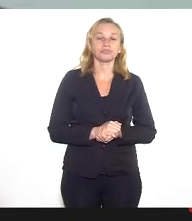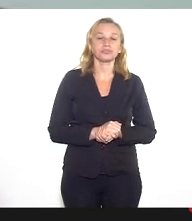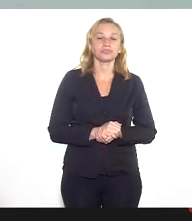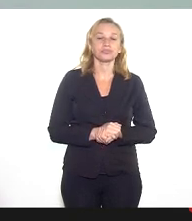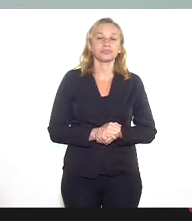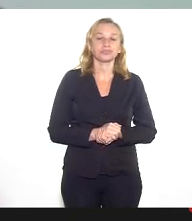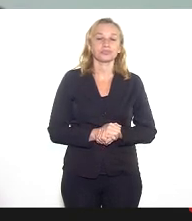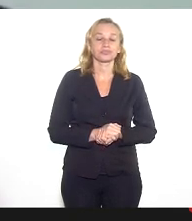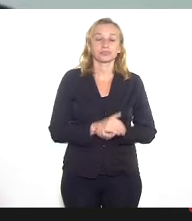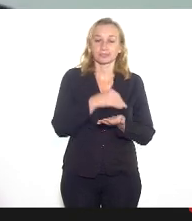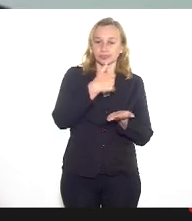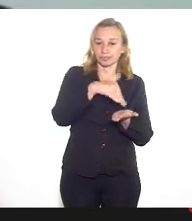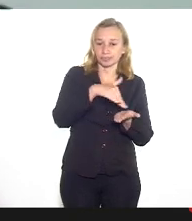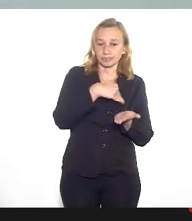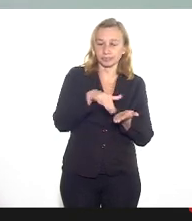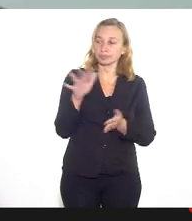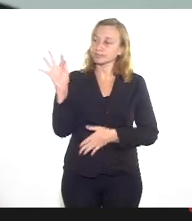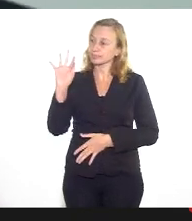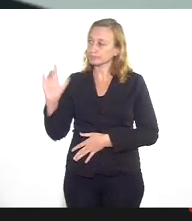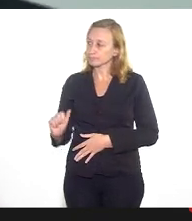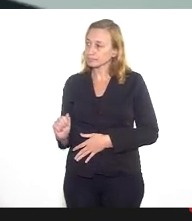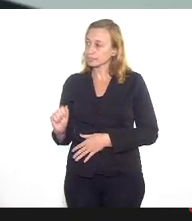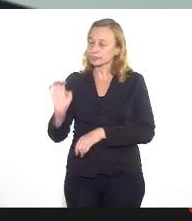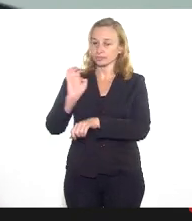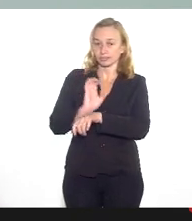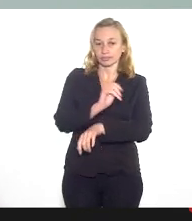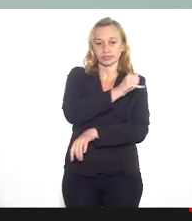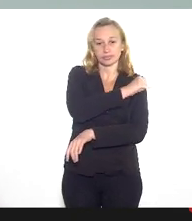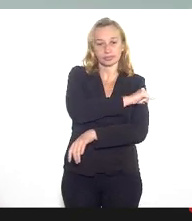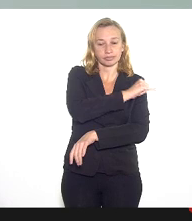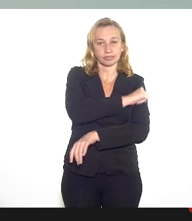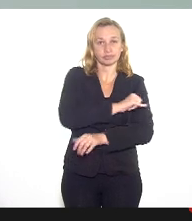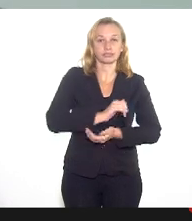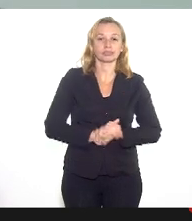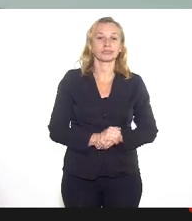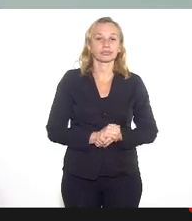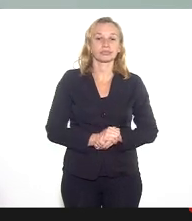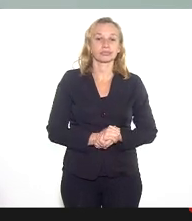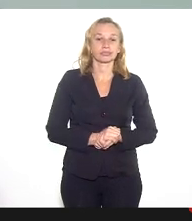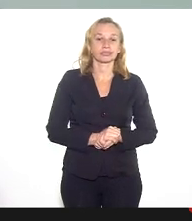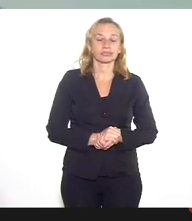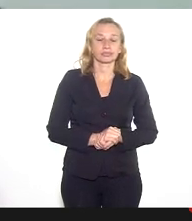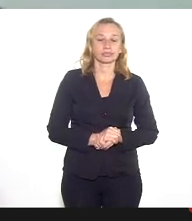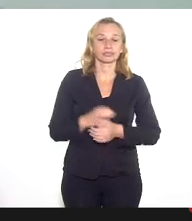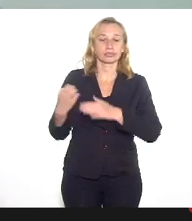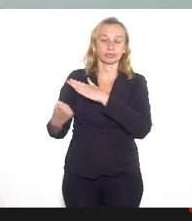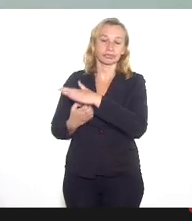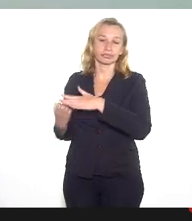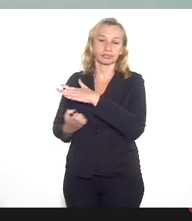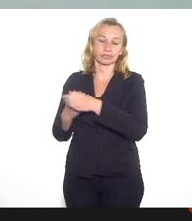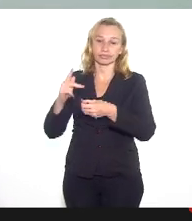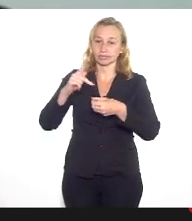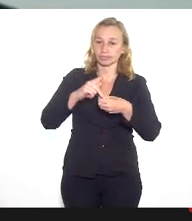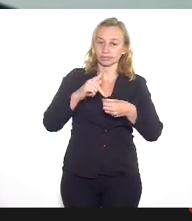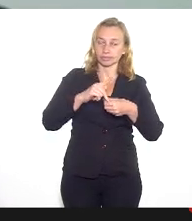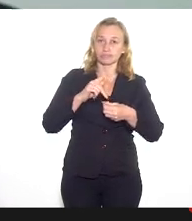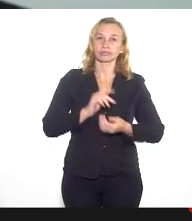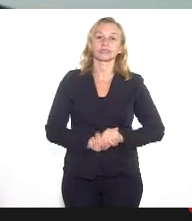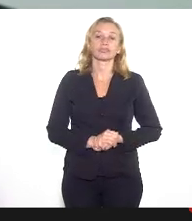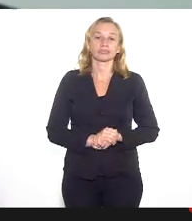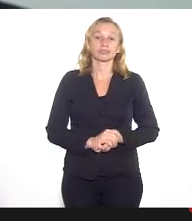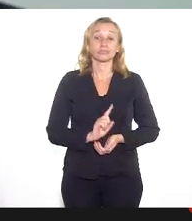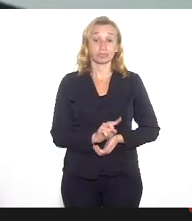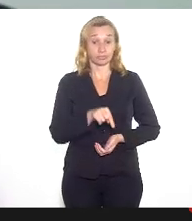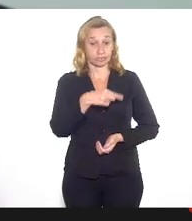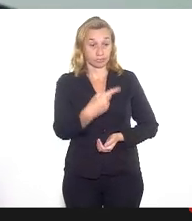membros da Secretaria da Fazenda do Estado do Rio de Janeiro, da Agência Nacional de Petróleo e